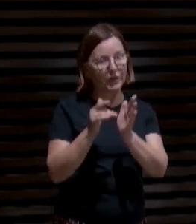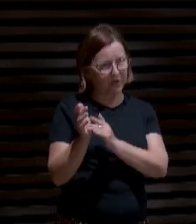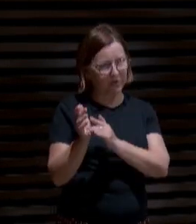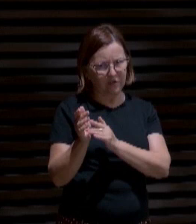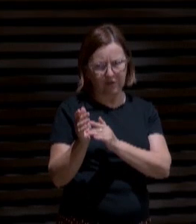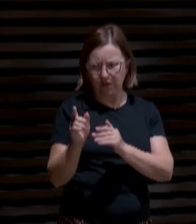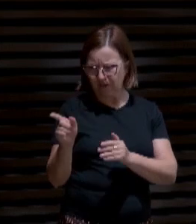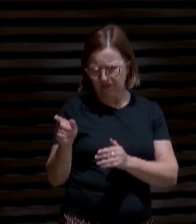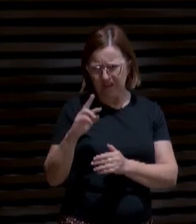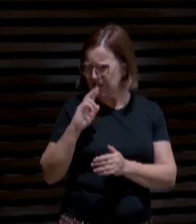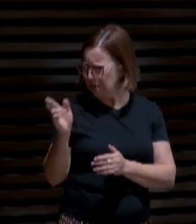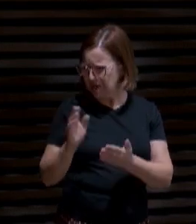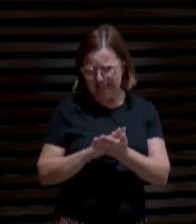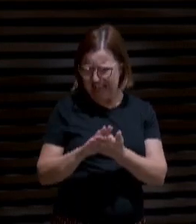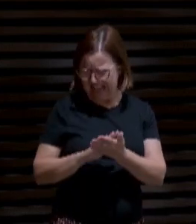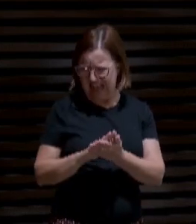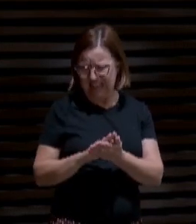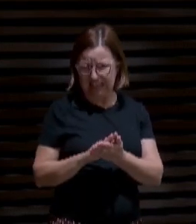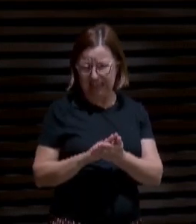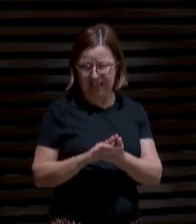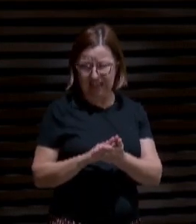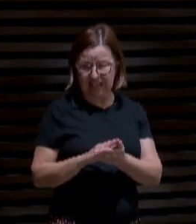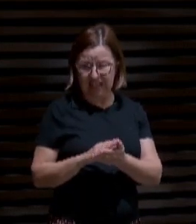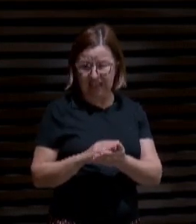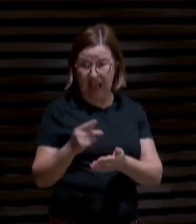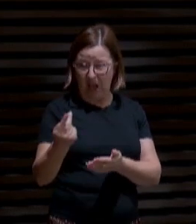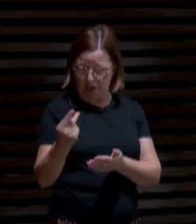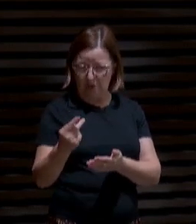Nada respondes ao que estes depõem contra ti?